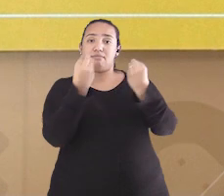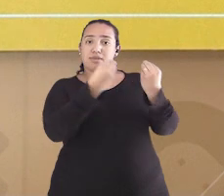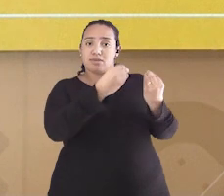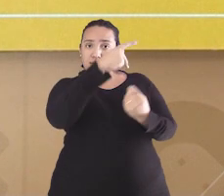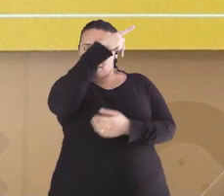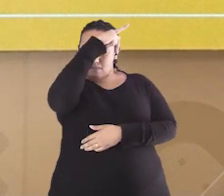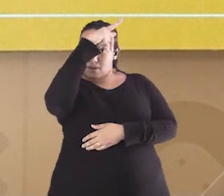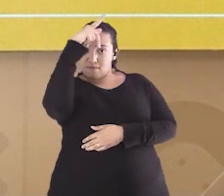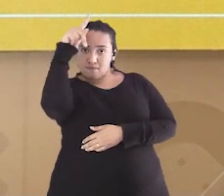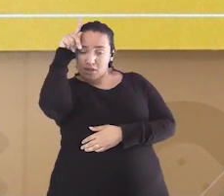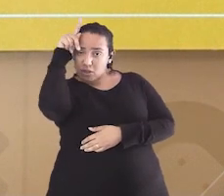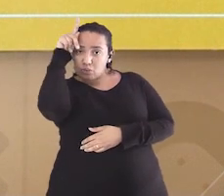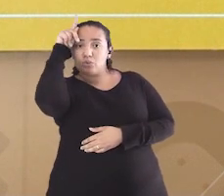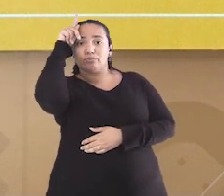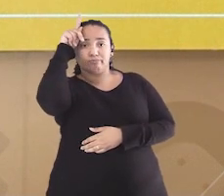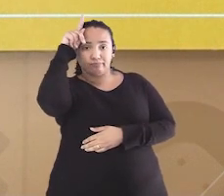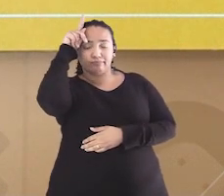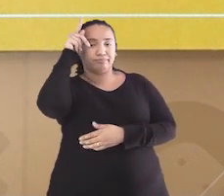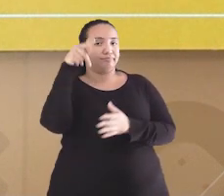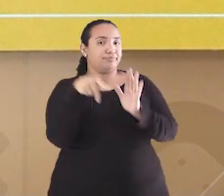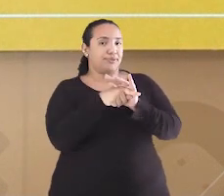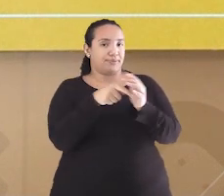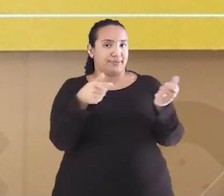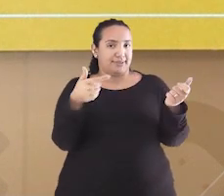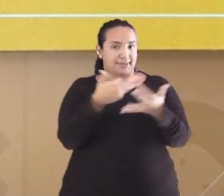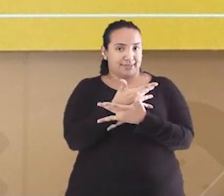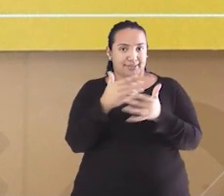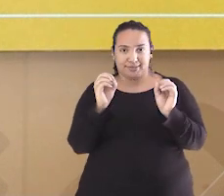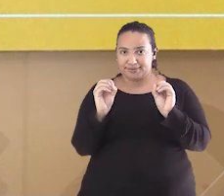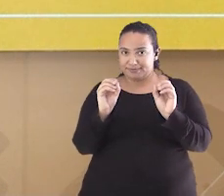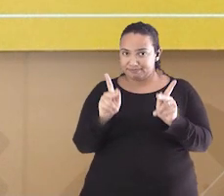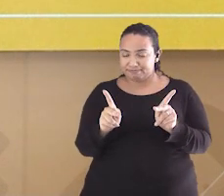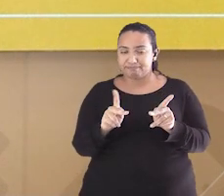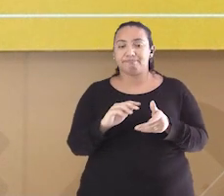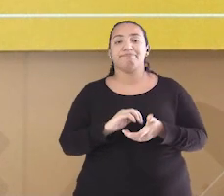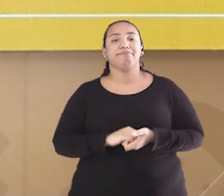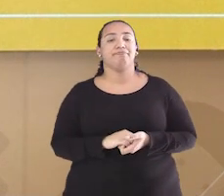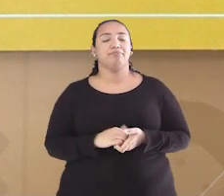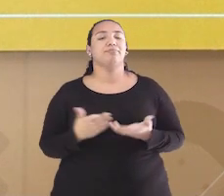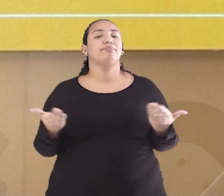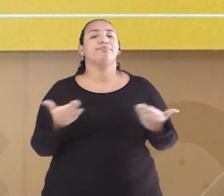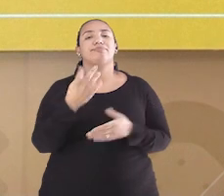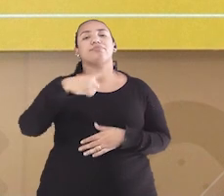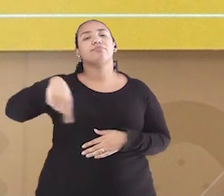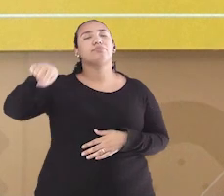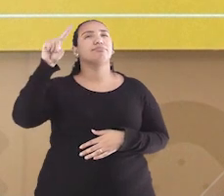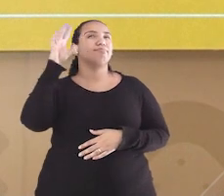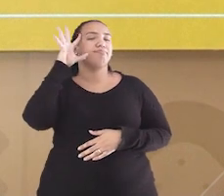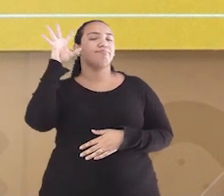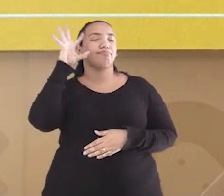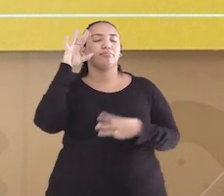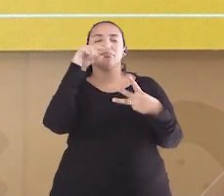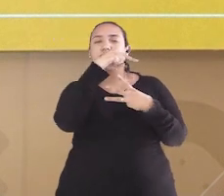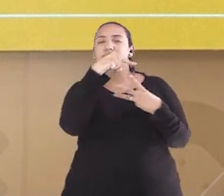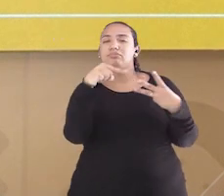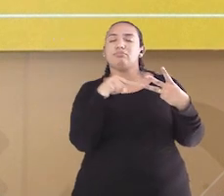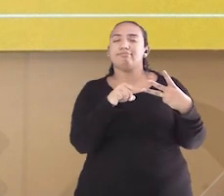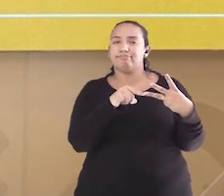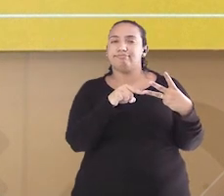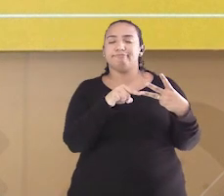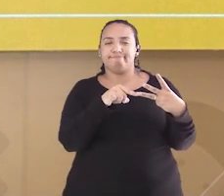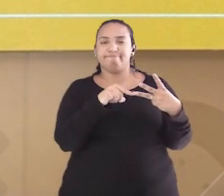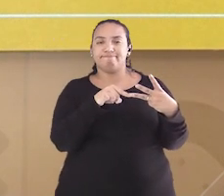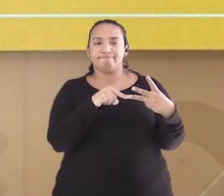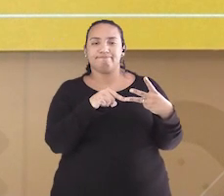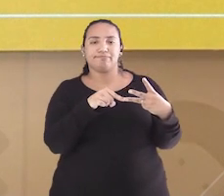às autoridades na prefeitura da cidade, ok? Agora, vamos pensar um pouquinho sobre essas 3